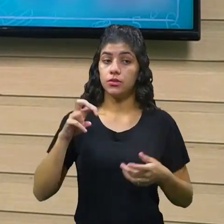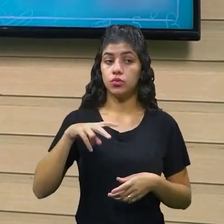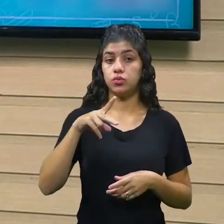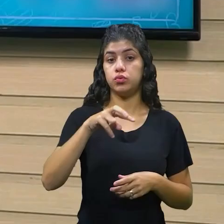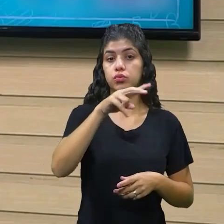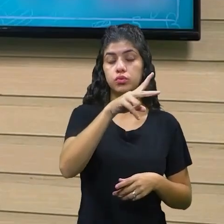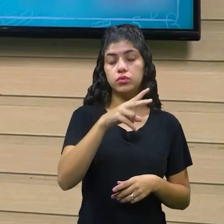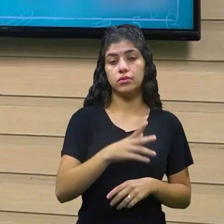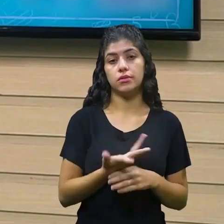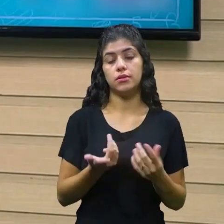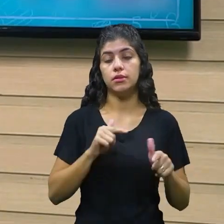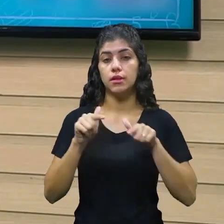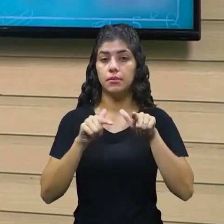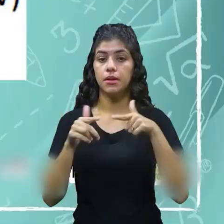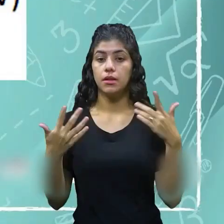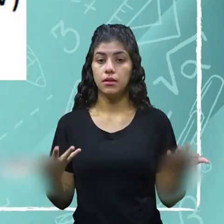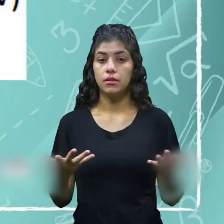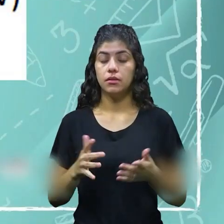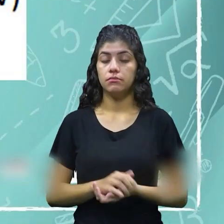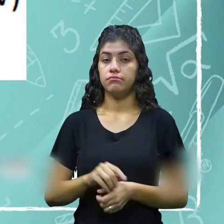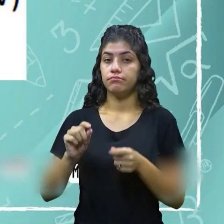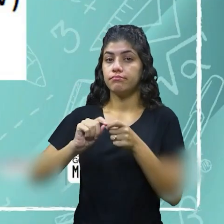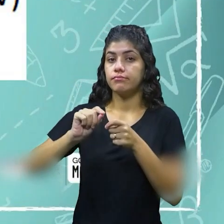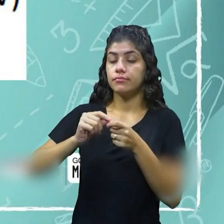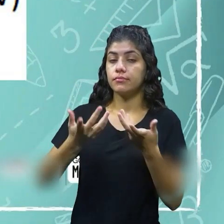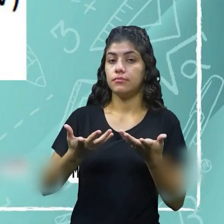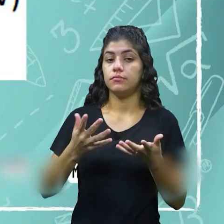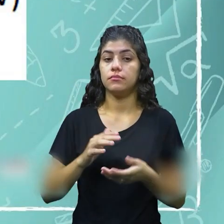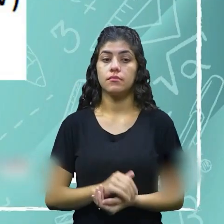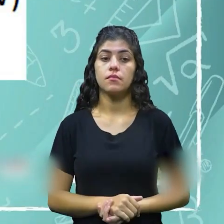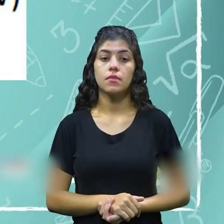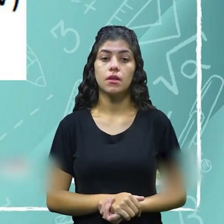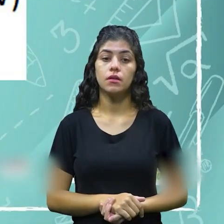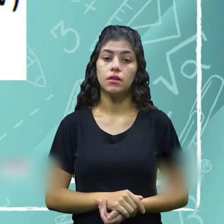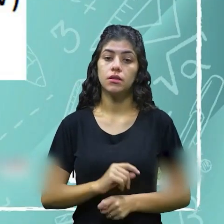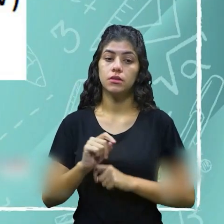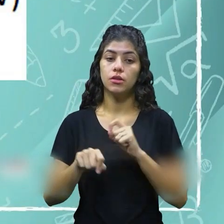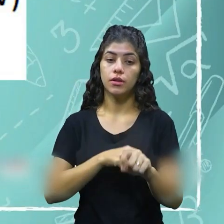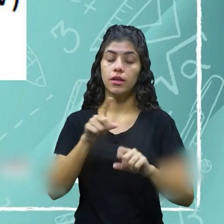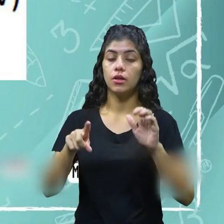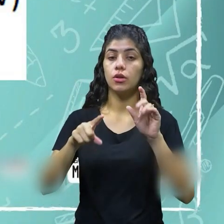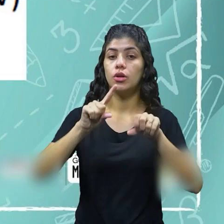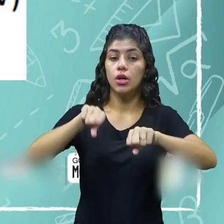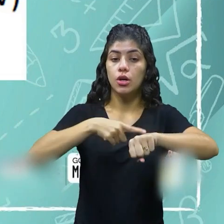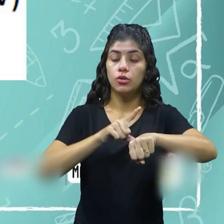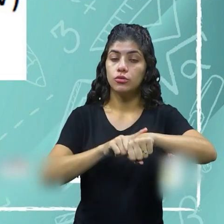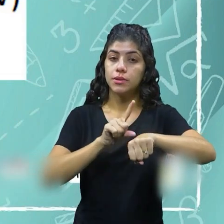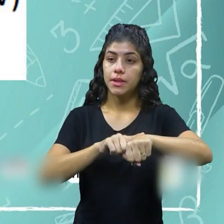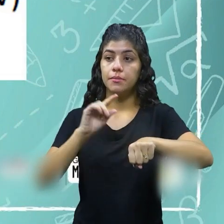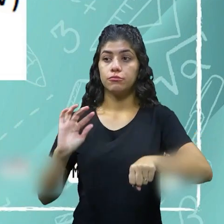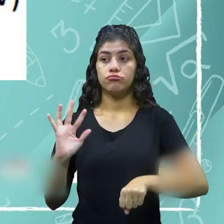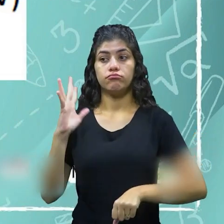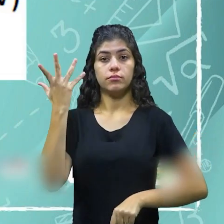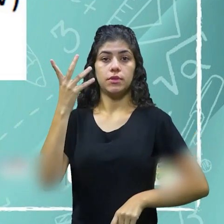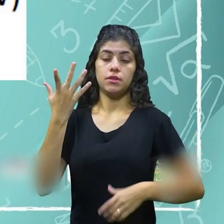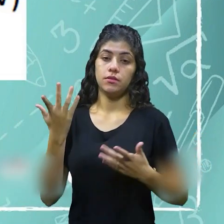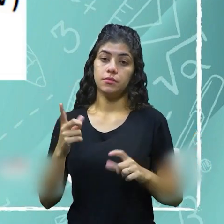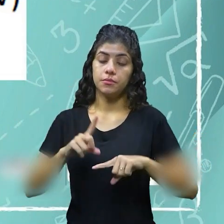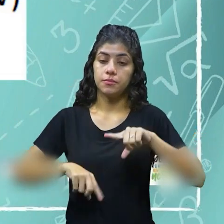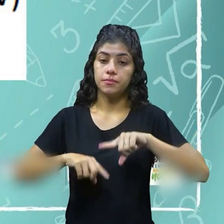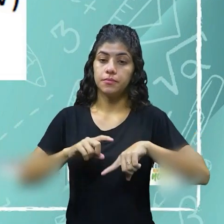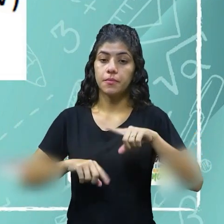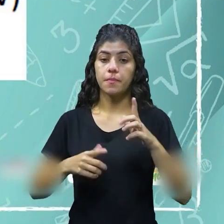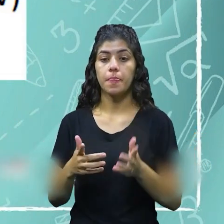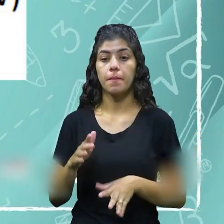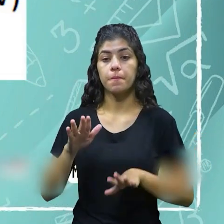né? Para realizar esse trabalho? Então, potência nada mais é do que a taxa temporal de realização de um trabalho. A